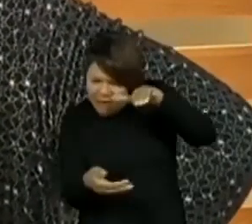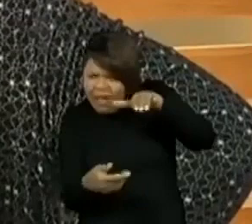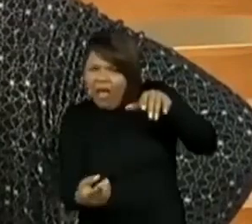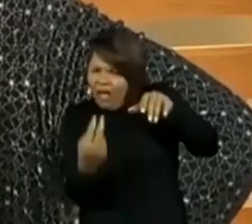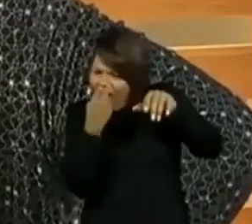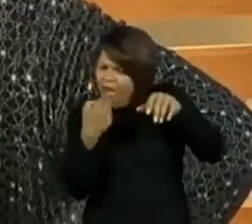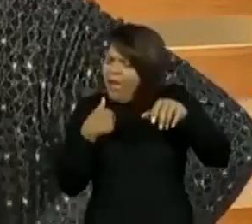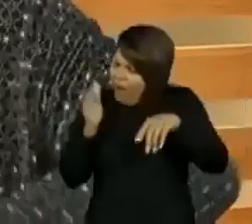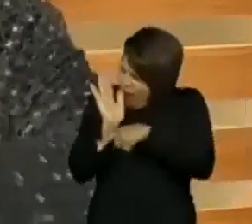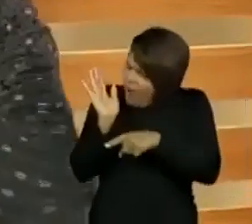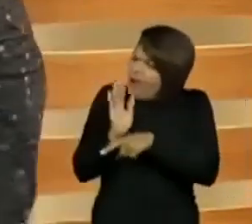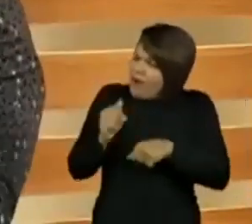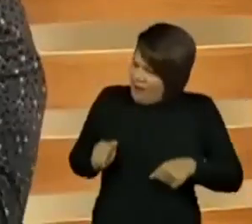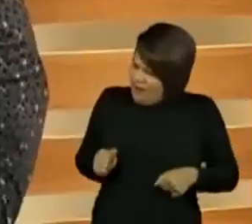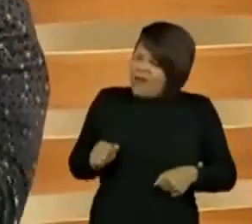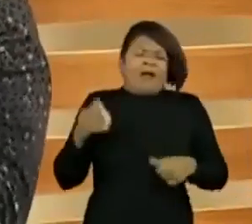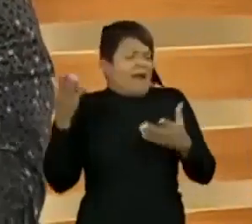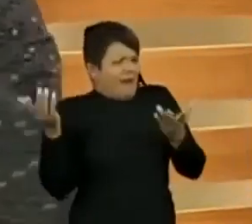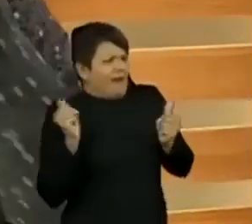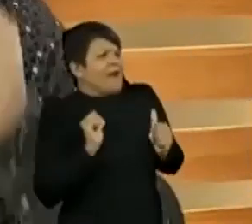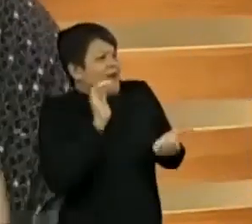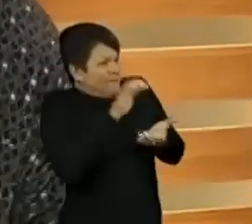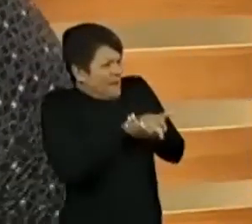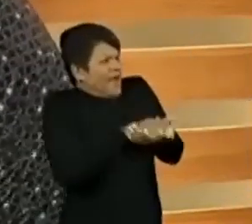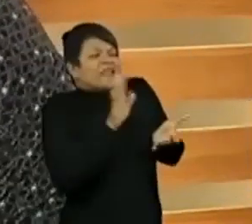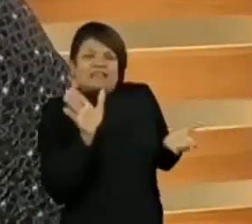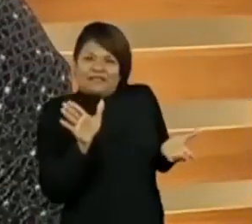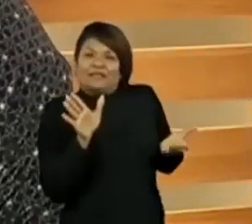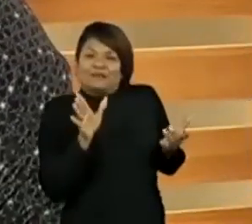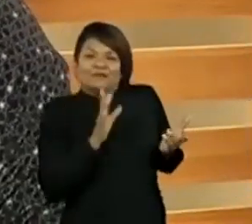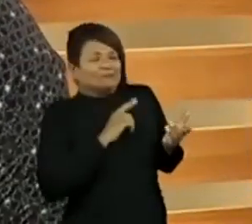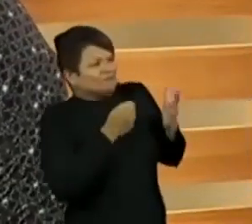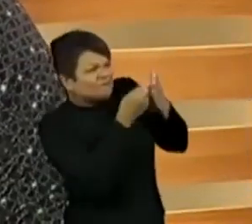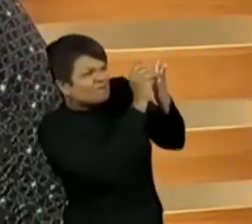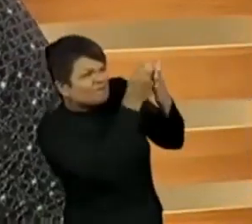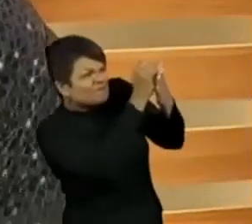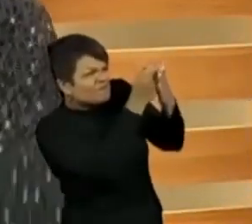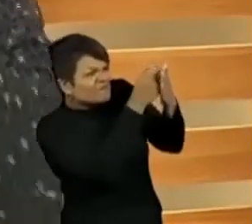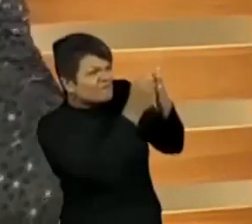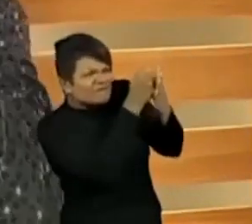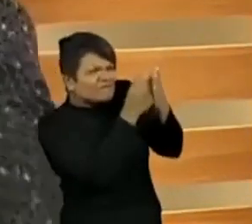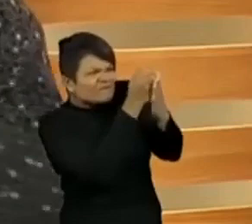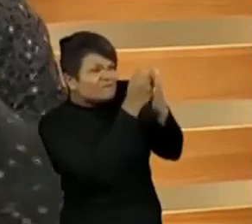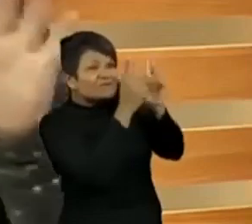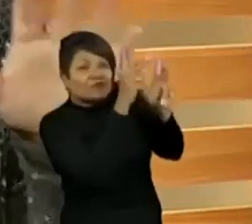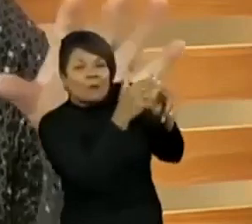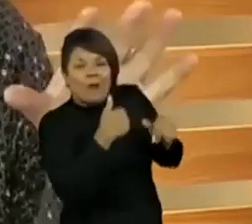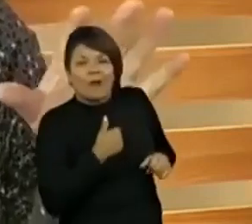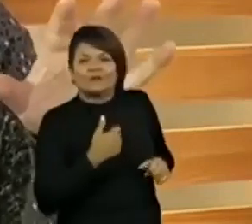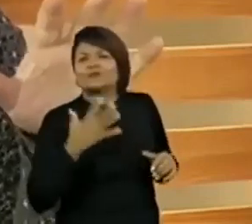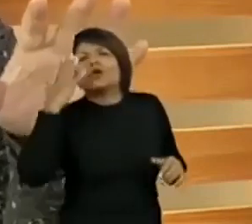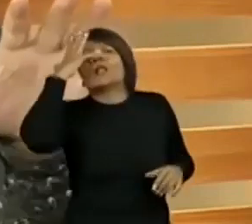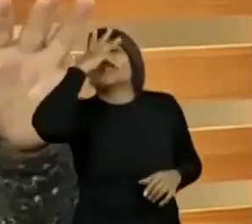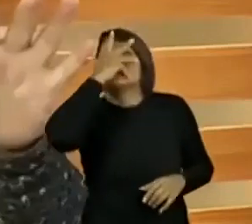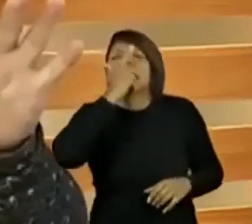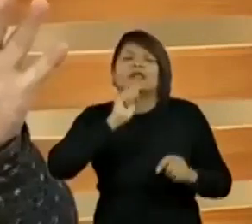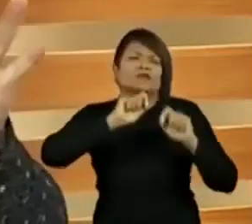ajudei. O marido, então, colocou a grande águia lá. O quadro ficou um